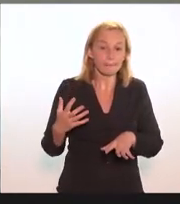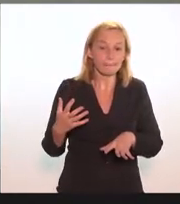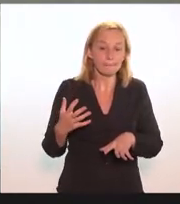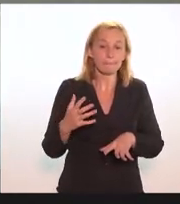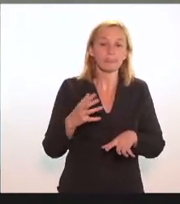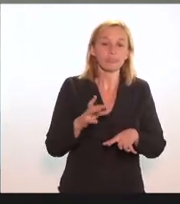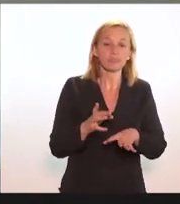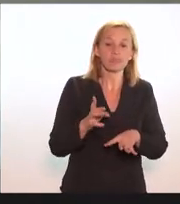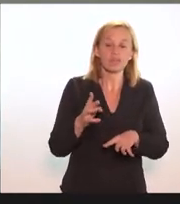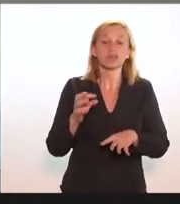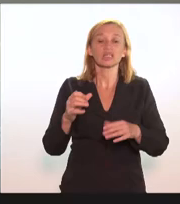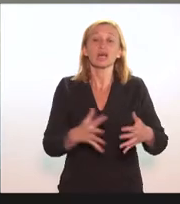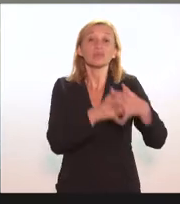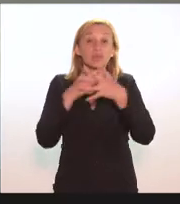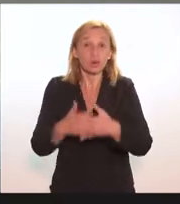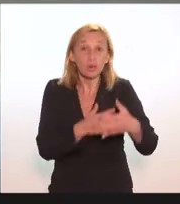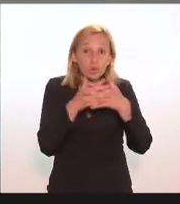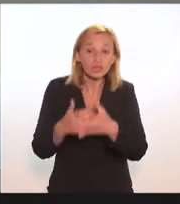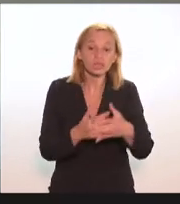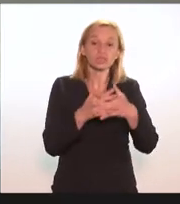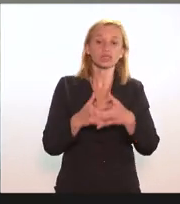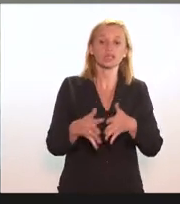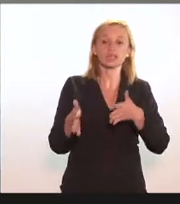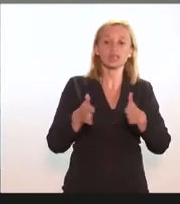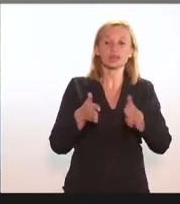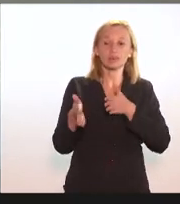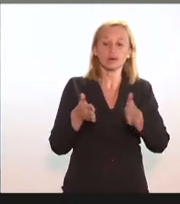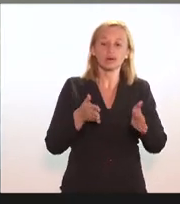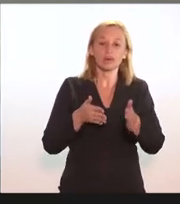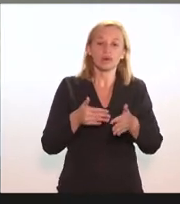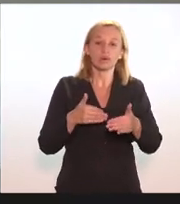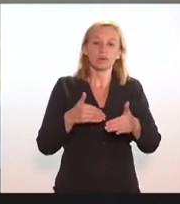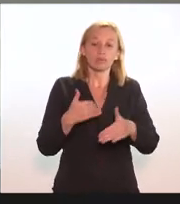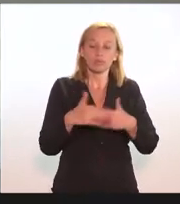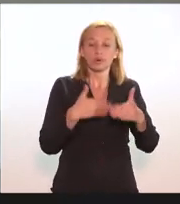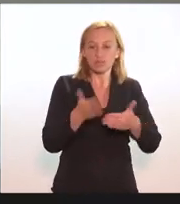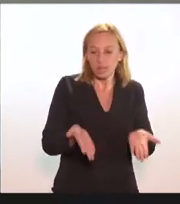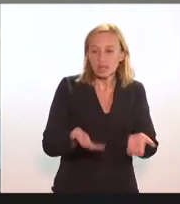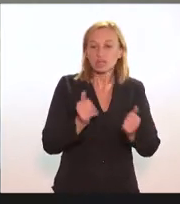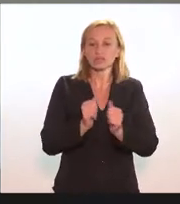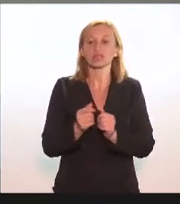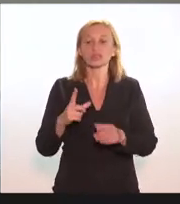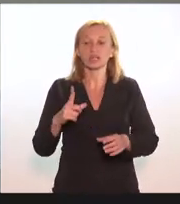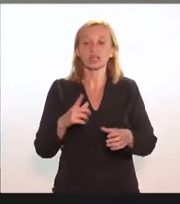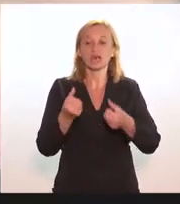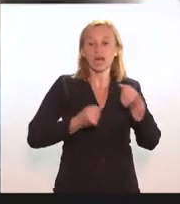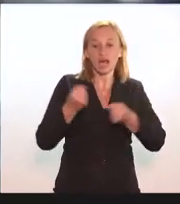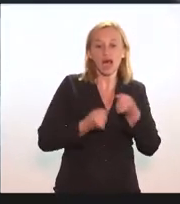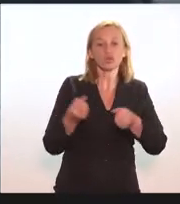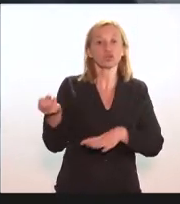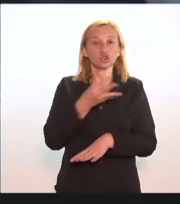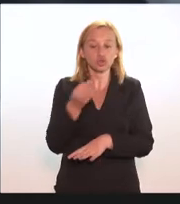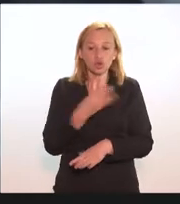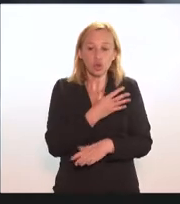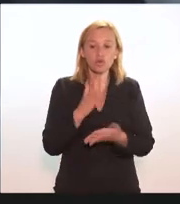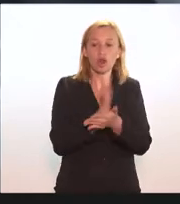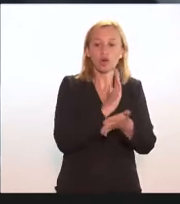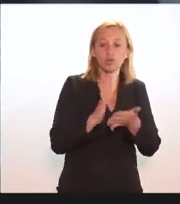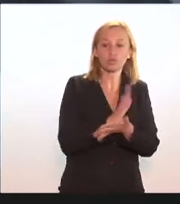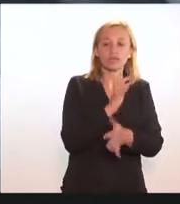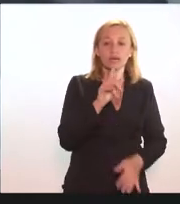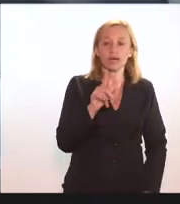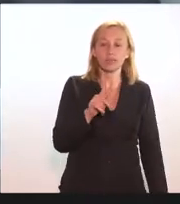carros e até mesmo de caminhões nesse processo de fiscalização. A gente está trazendo carros novos, inclusive algumas picapes